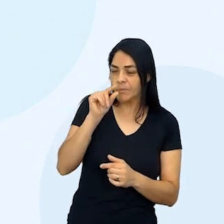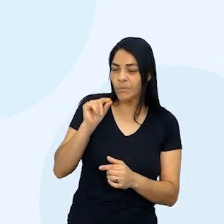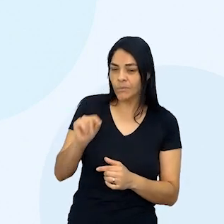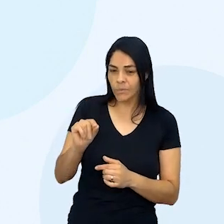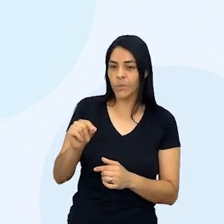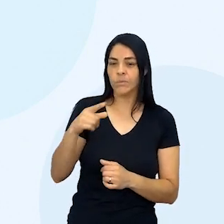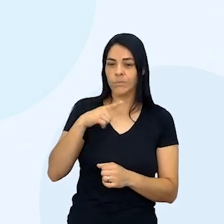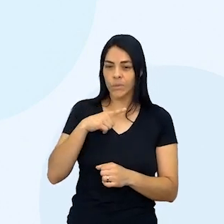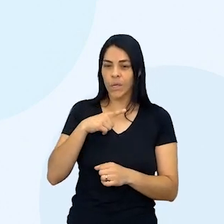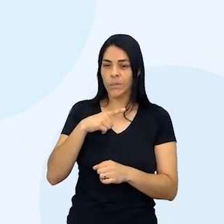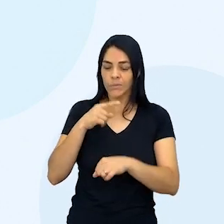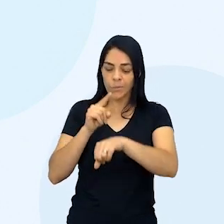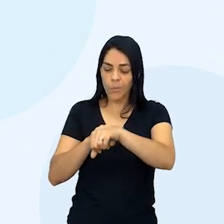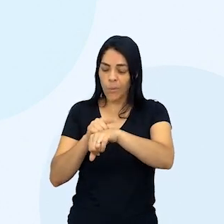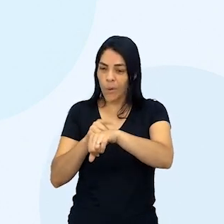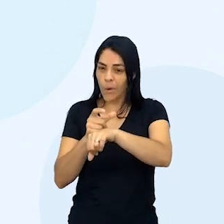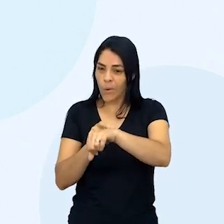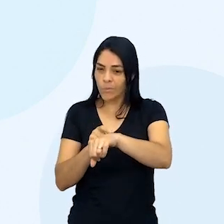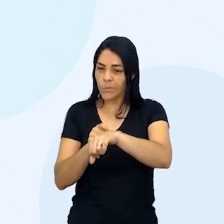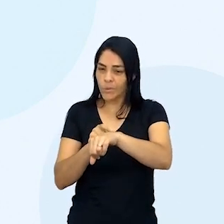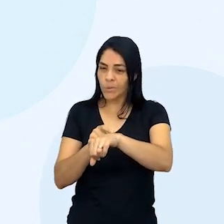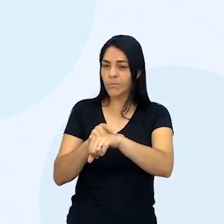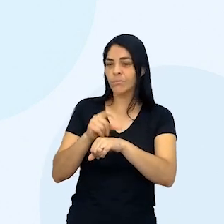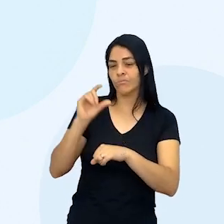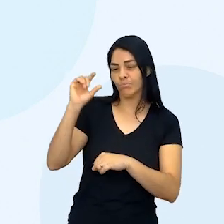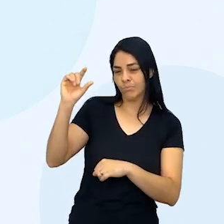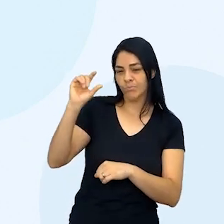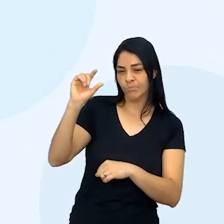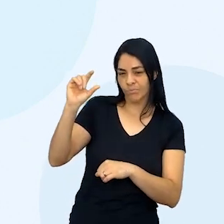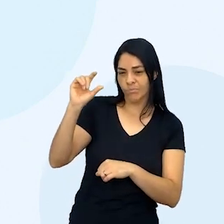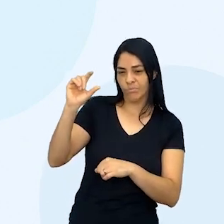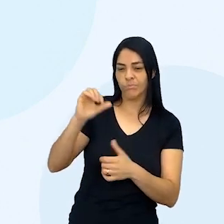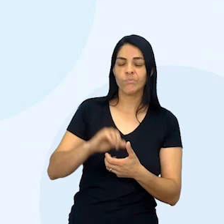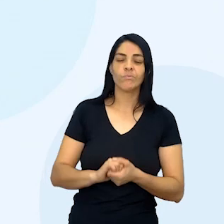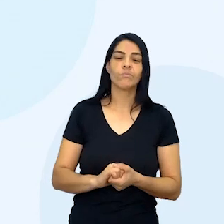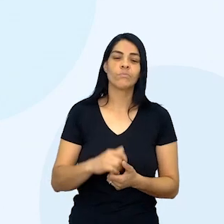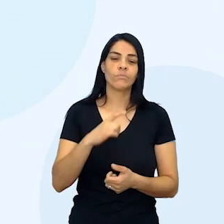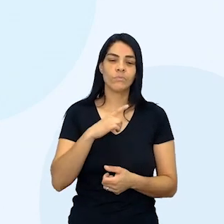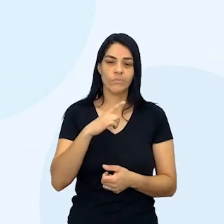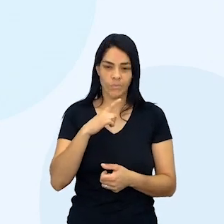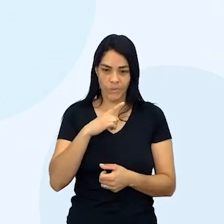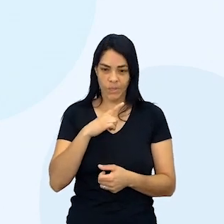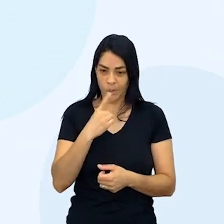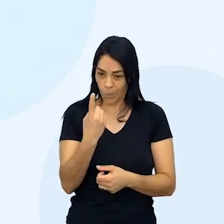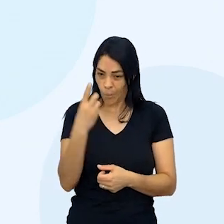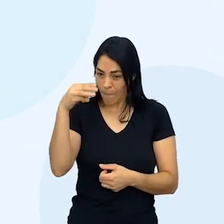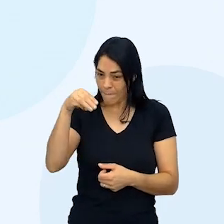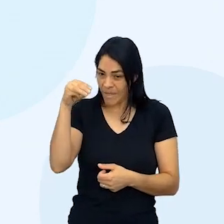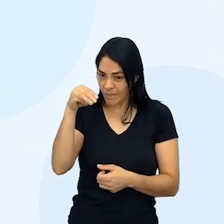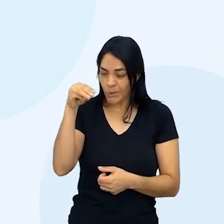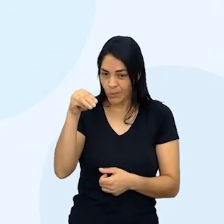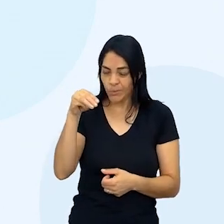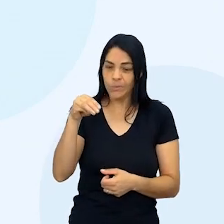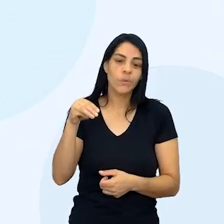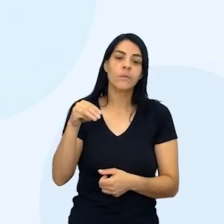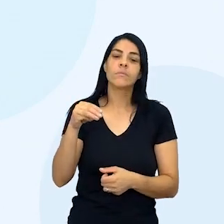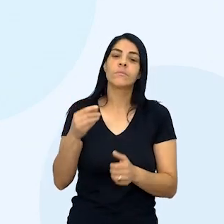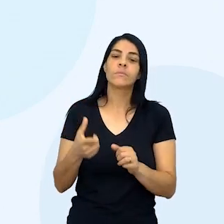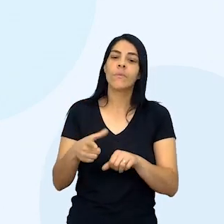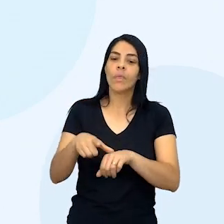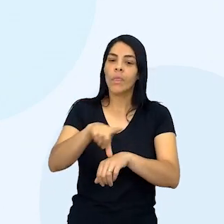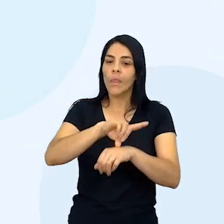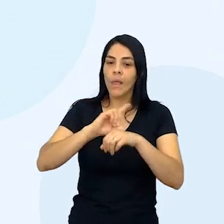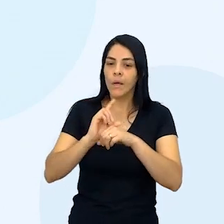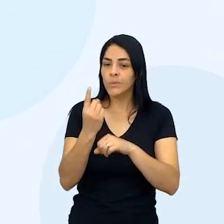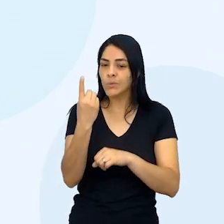um reloginho lá em cima, né, aqueles analógicos, né, bem antiguinhos esses relógios, né, marcado 1 minuto. Então, durante 1 minuto, vamos